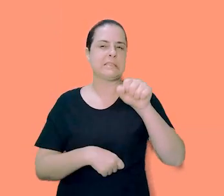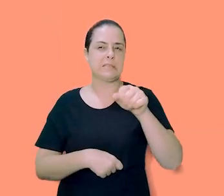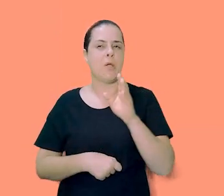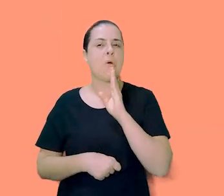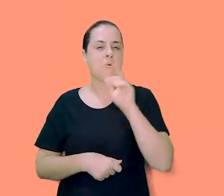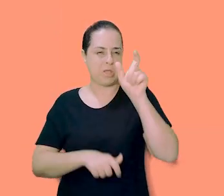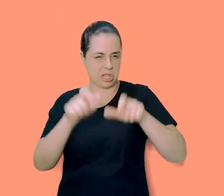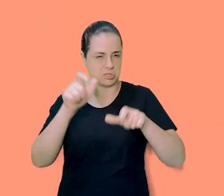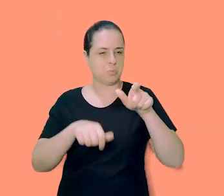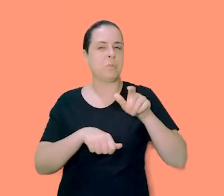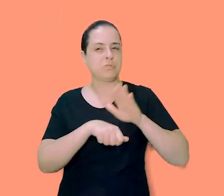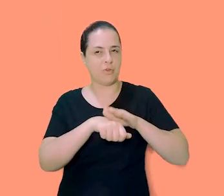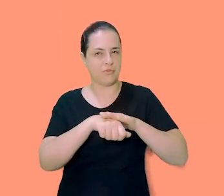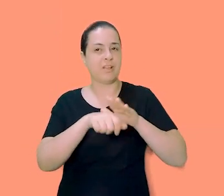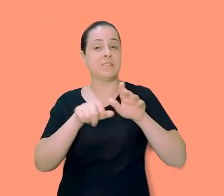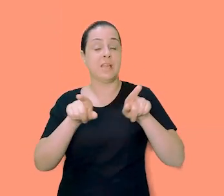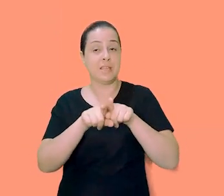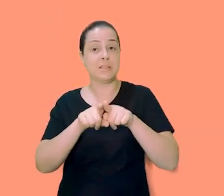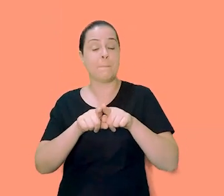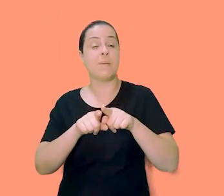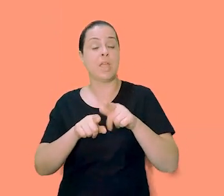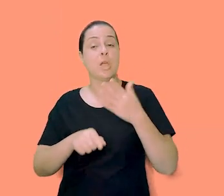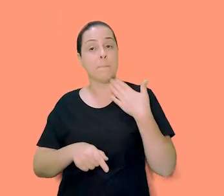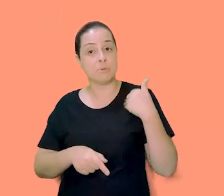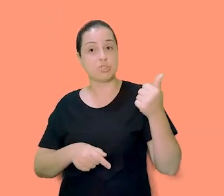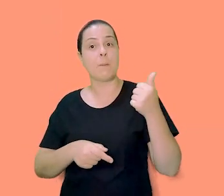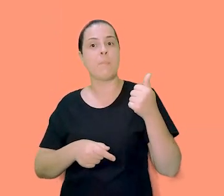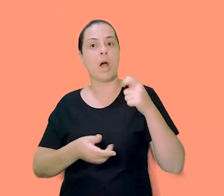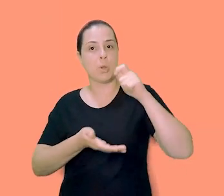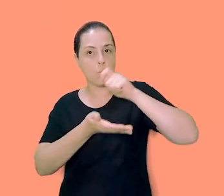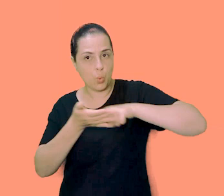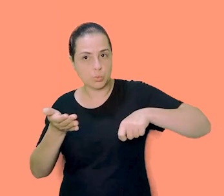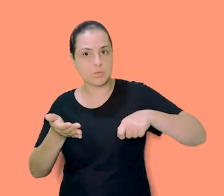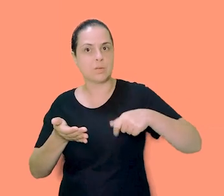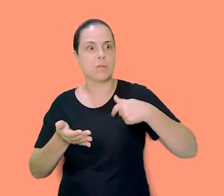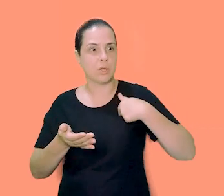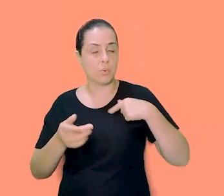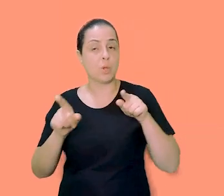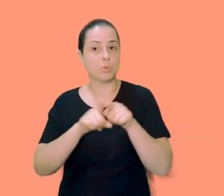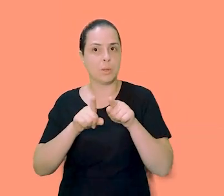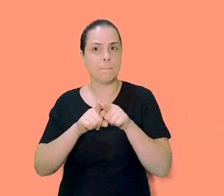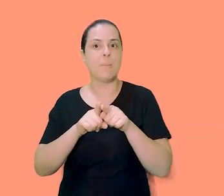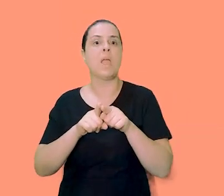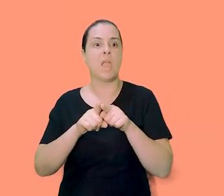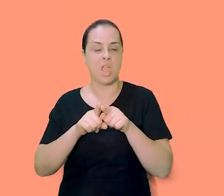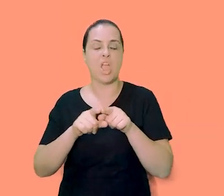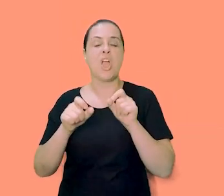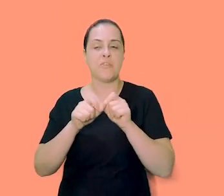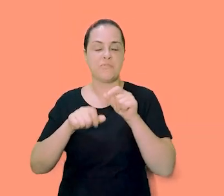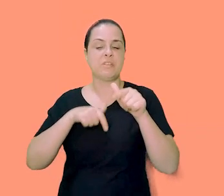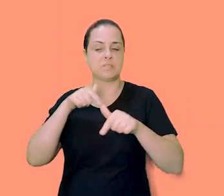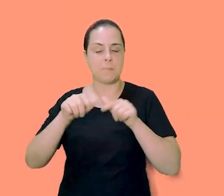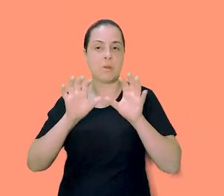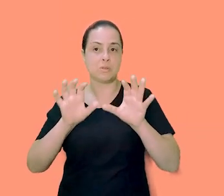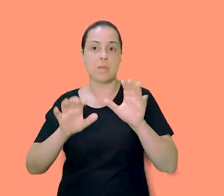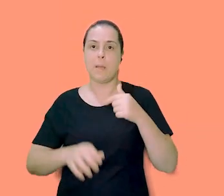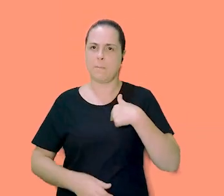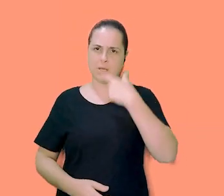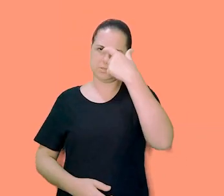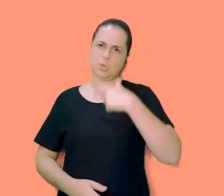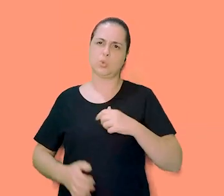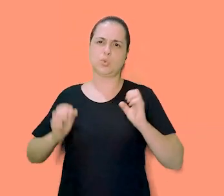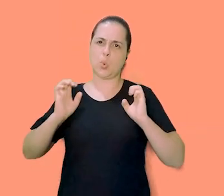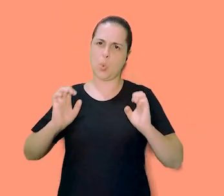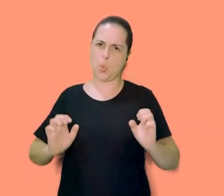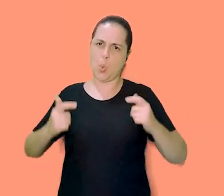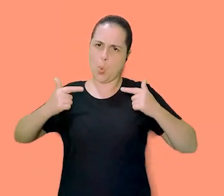conheço gente que faz, eu até já fui contratada por algumas emissoras de TV para fazer algumas coisas do jogo, só que, pessoalmente, eu sou uma pessoa muito